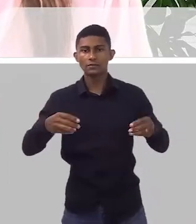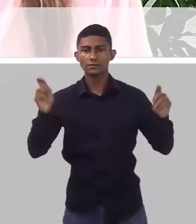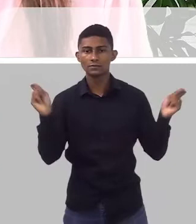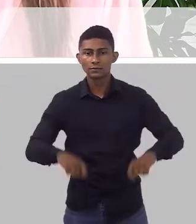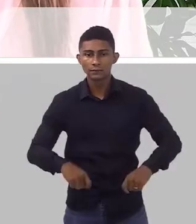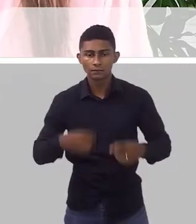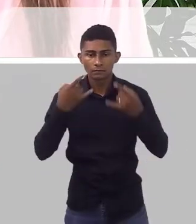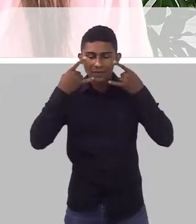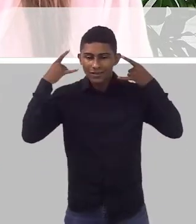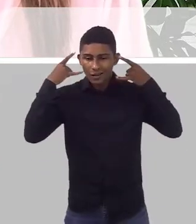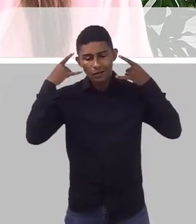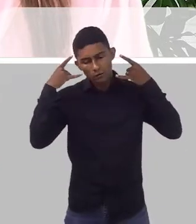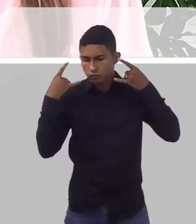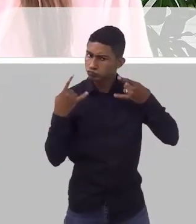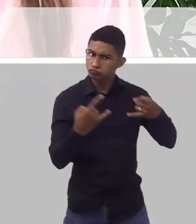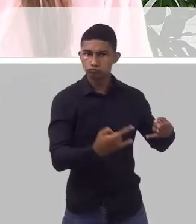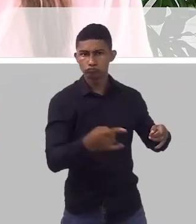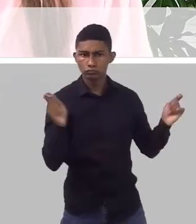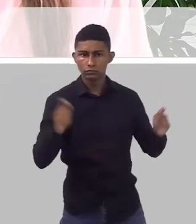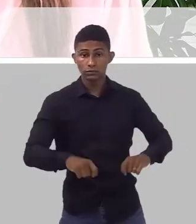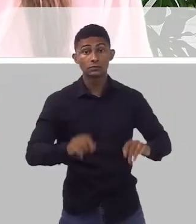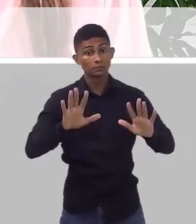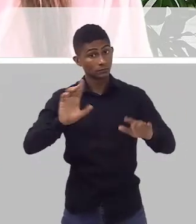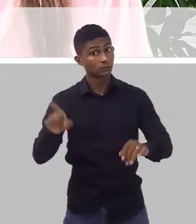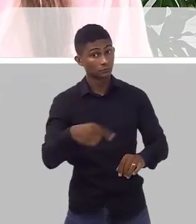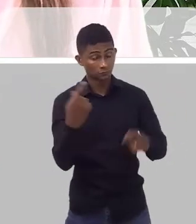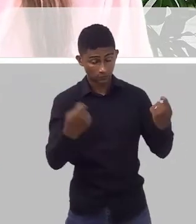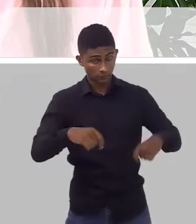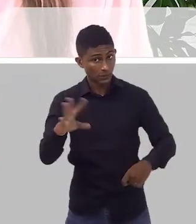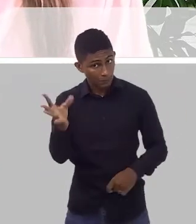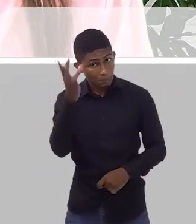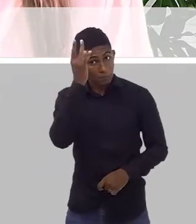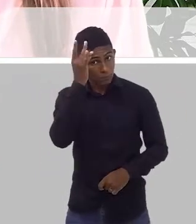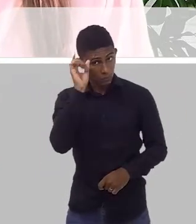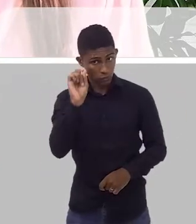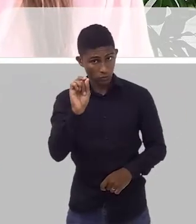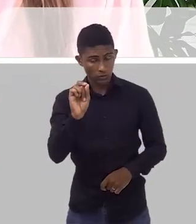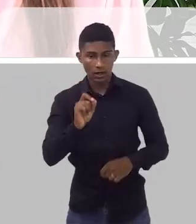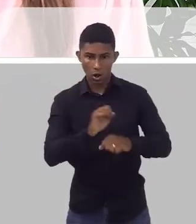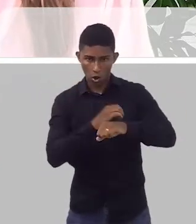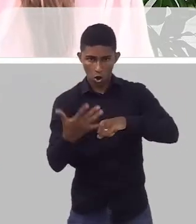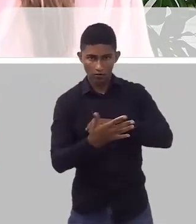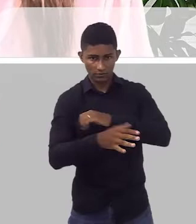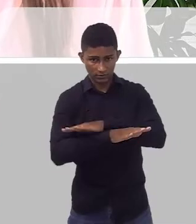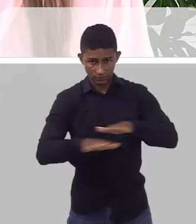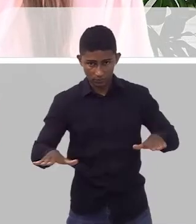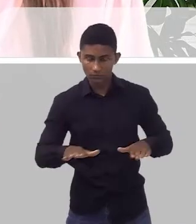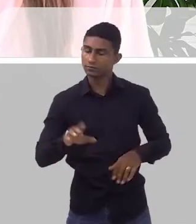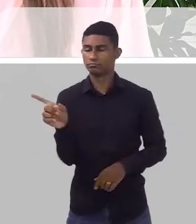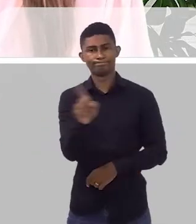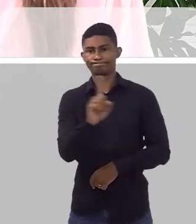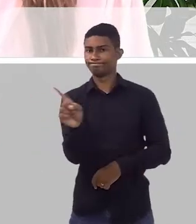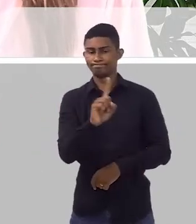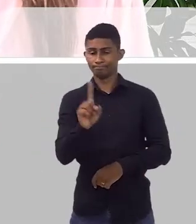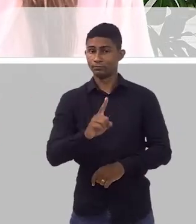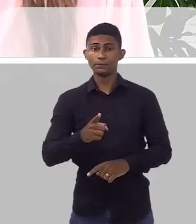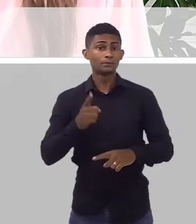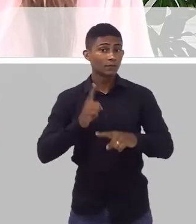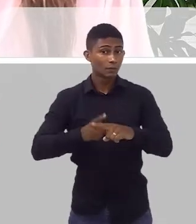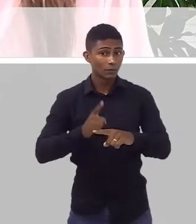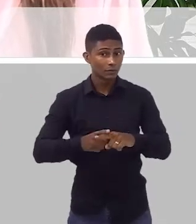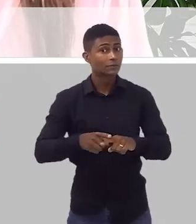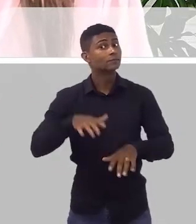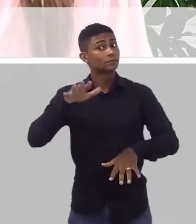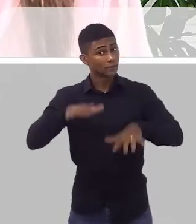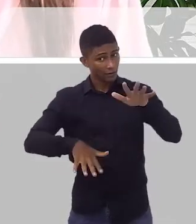de máscaras, do distanciamento, mas precisamos ter em mente que a pandemia não acabou. O surgimento de uma